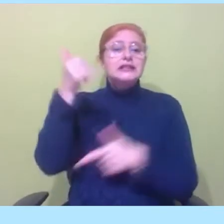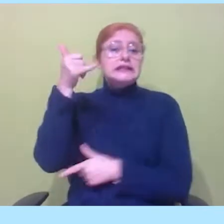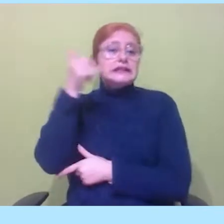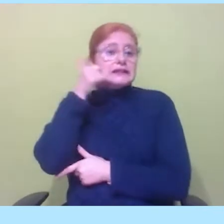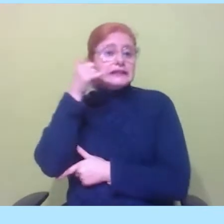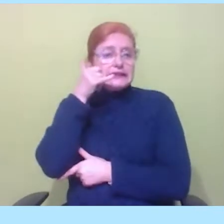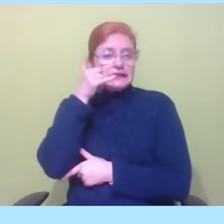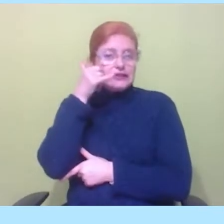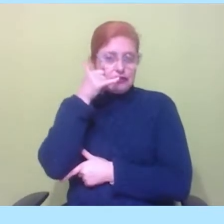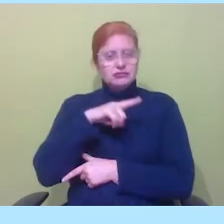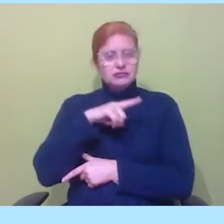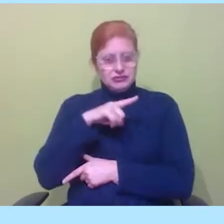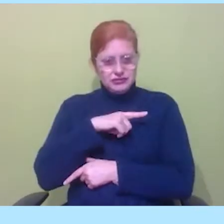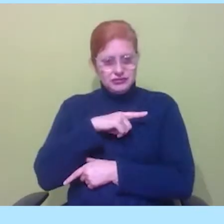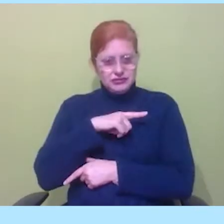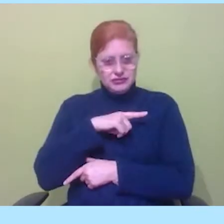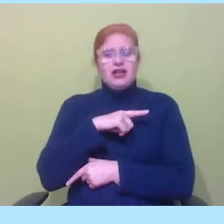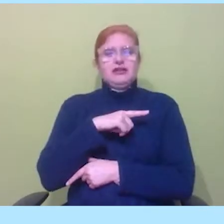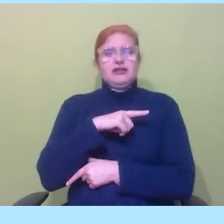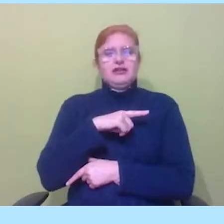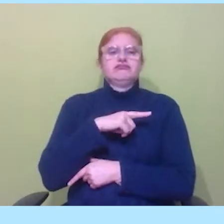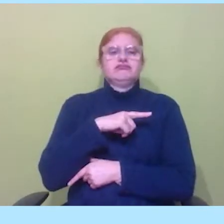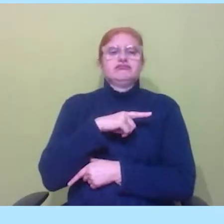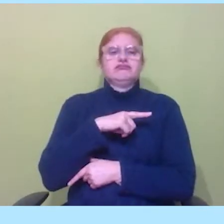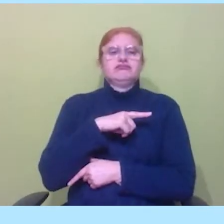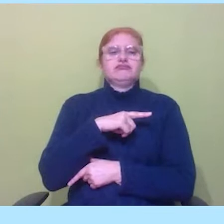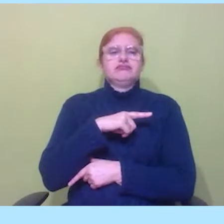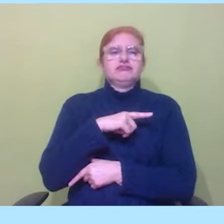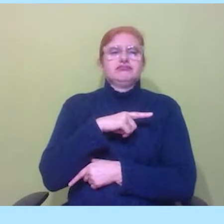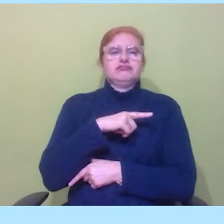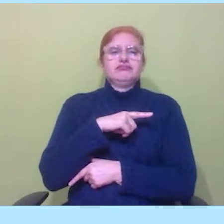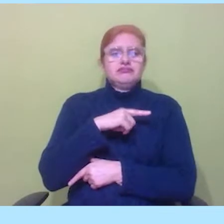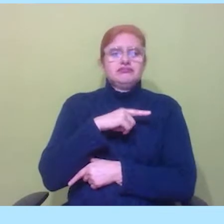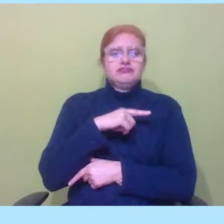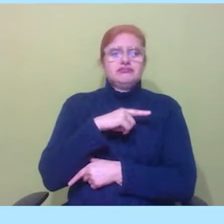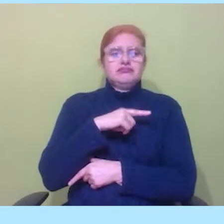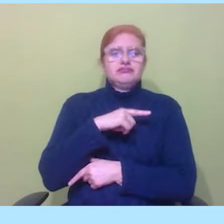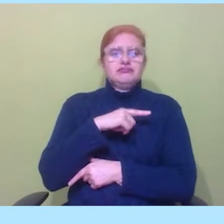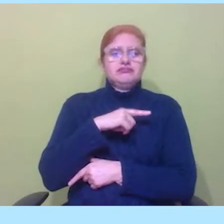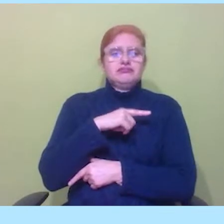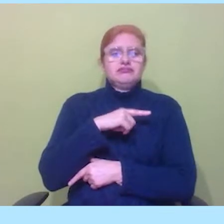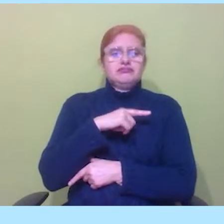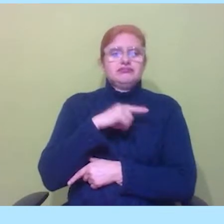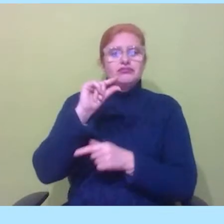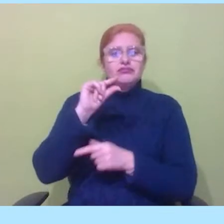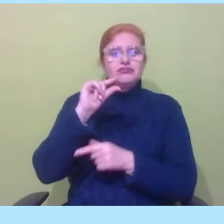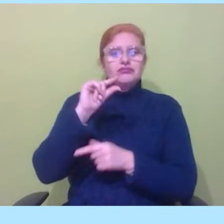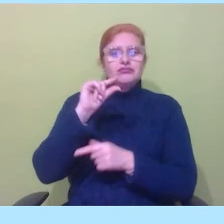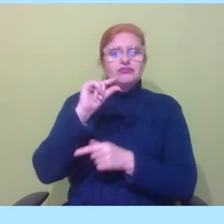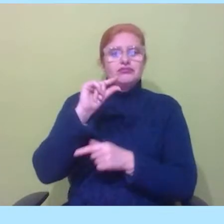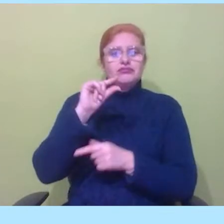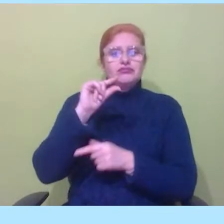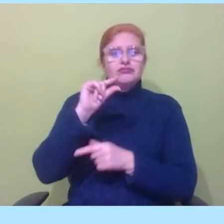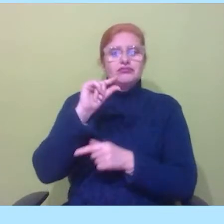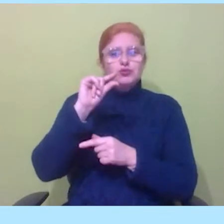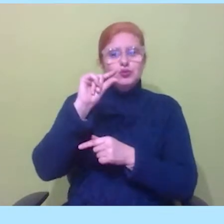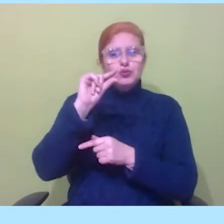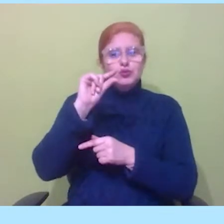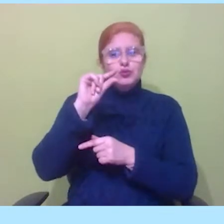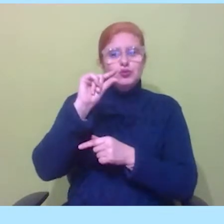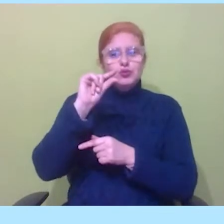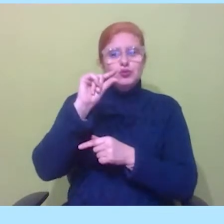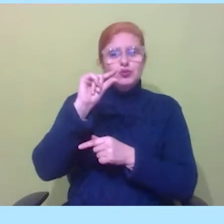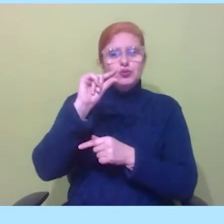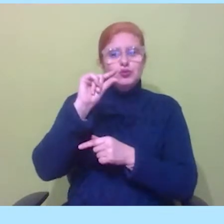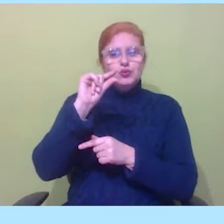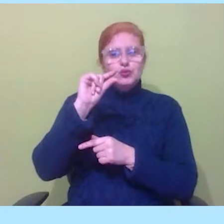3 botãozinhos que tem embaixo. Quem não estiver conseguindo acessar o microfone, pode tentar também apertar nesse